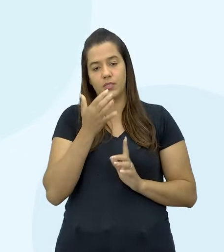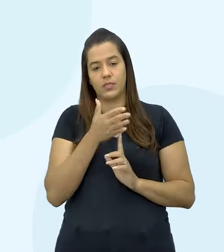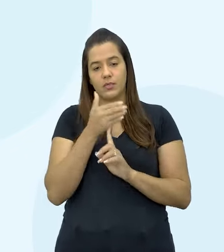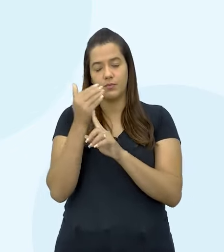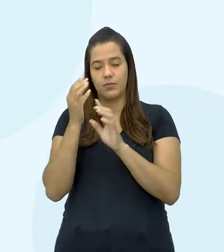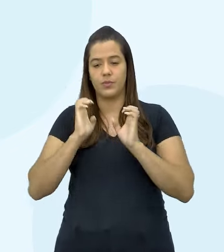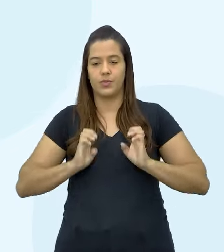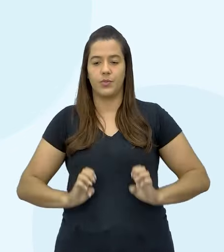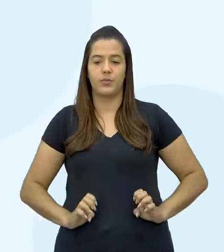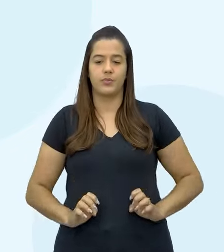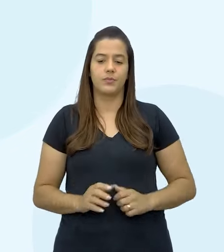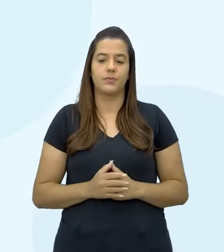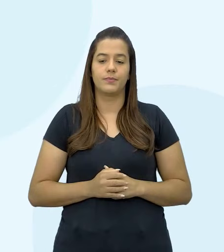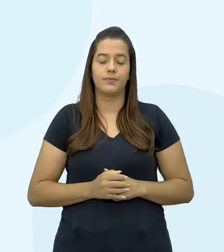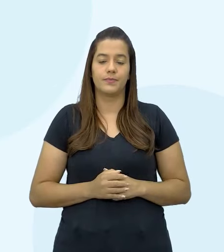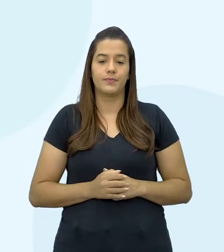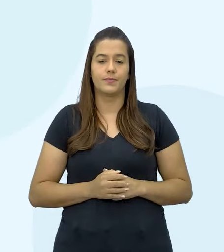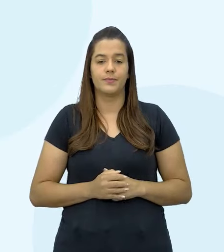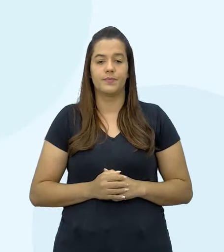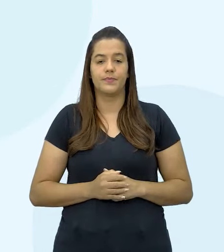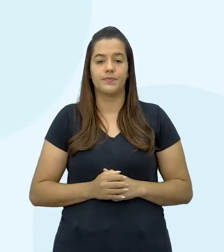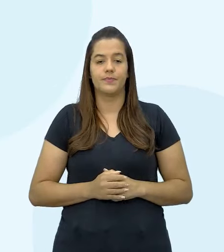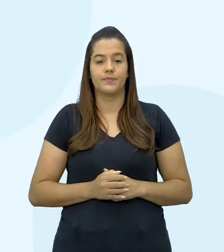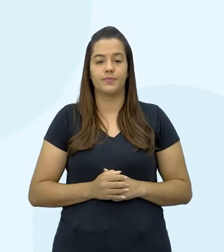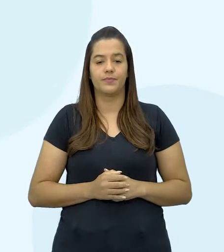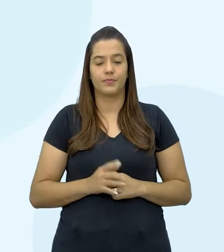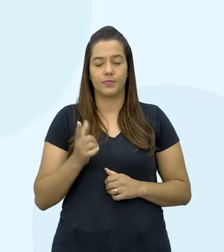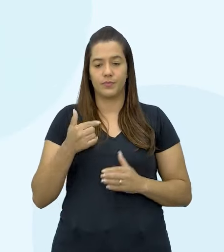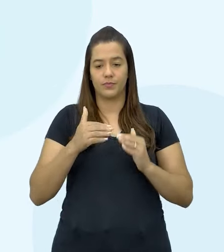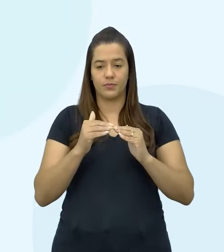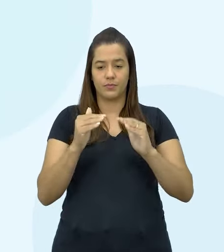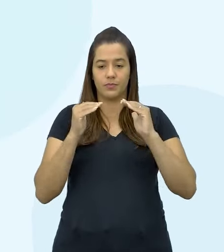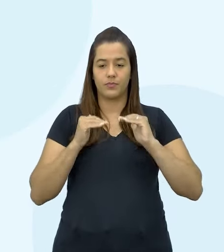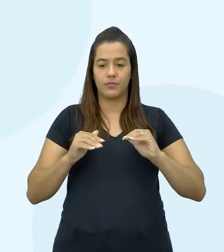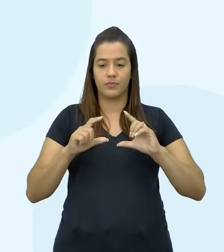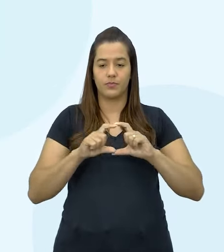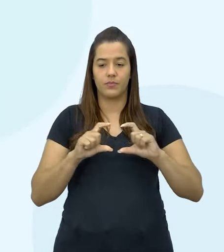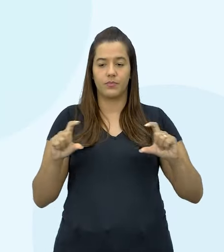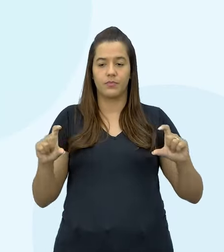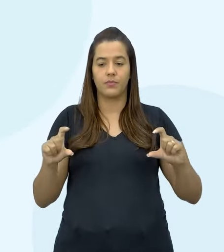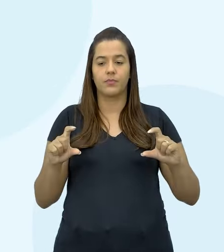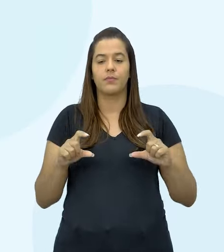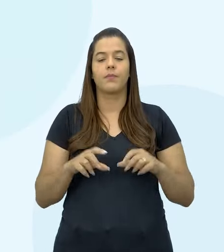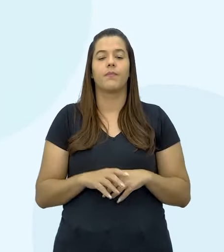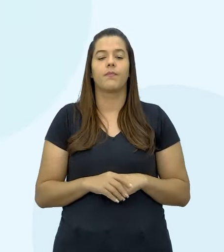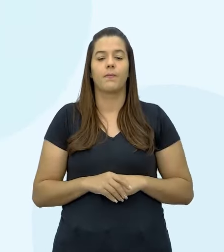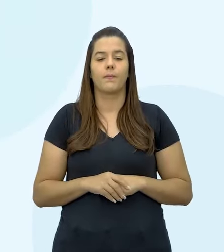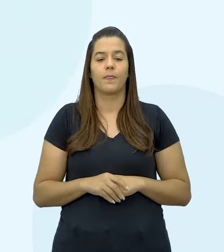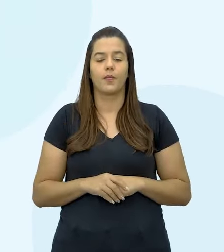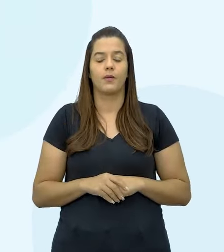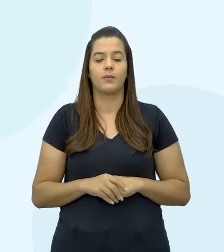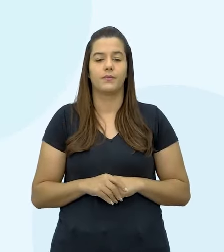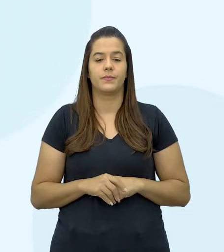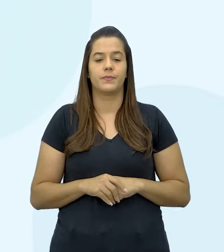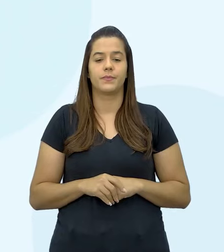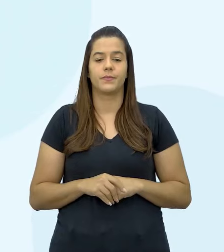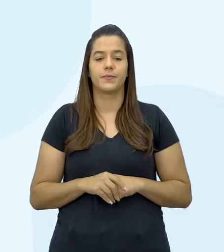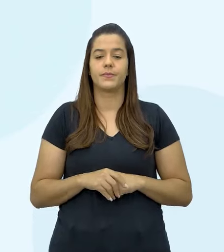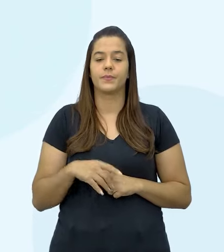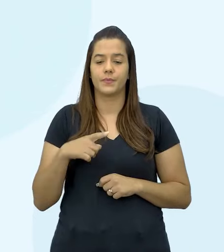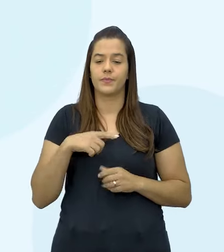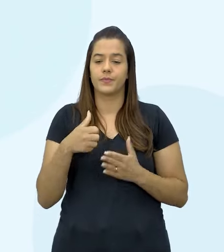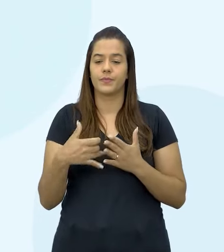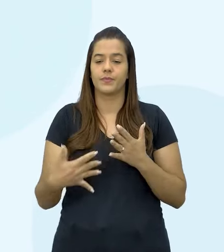e Ética, né? Então a gente vê ali, logo na abertura, né, do componente, a gente tem lá,